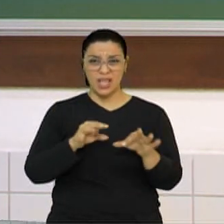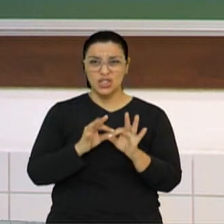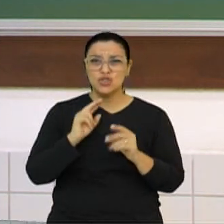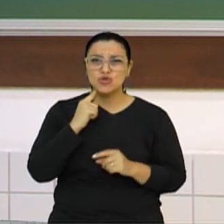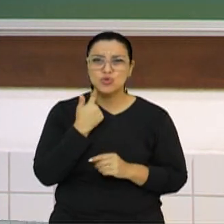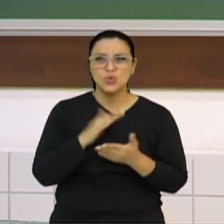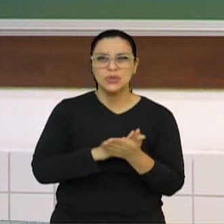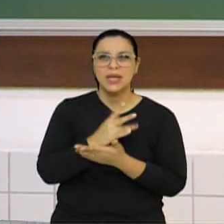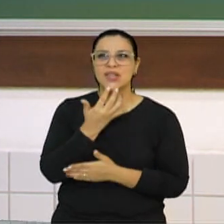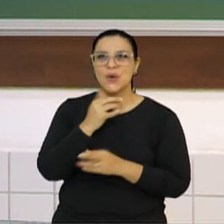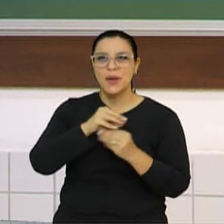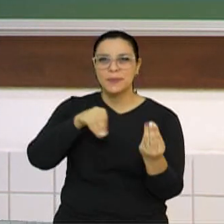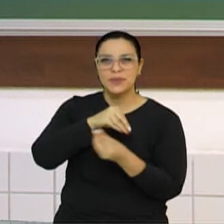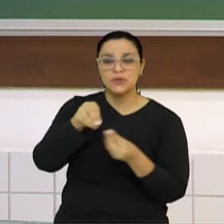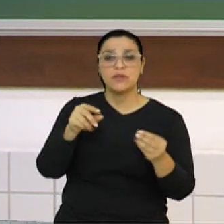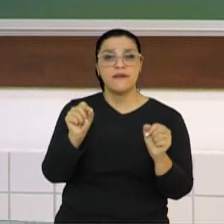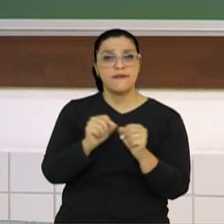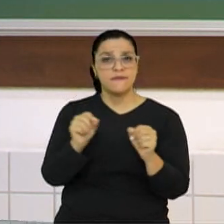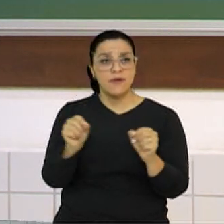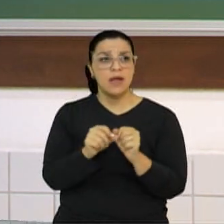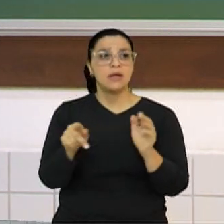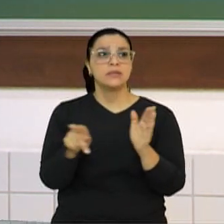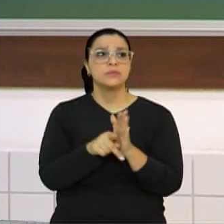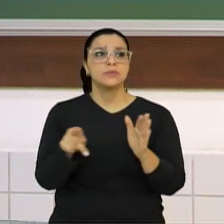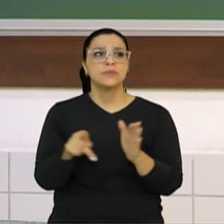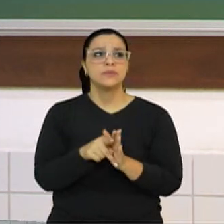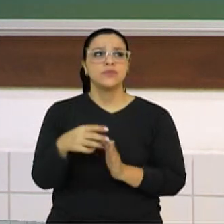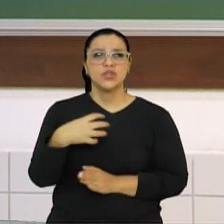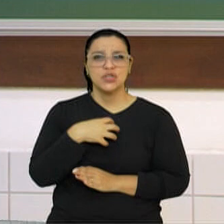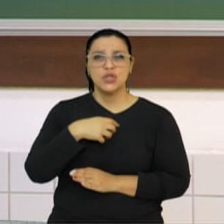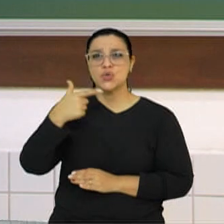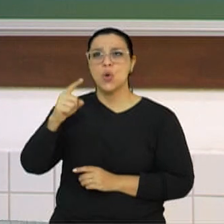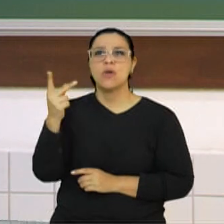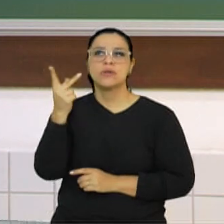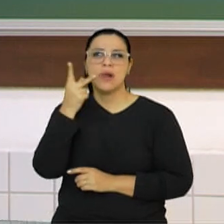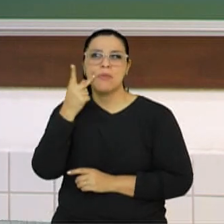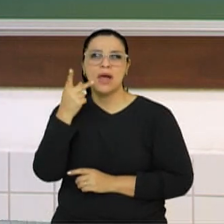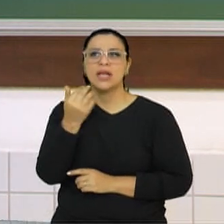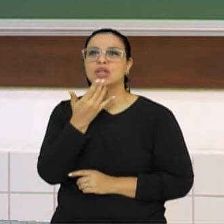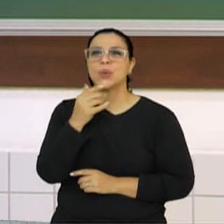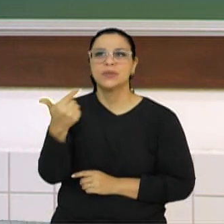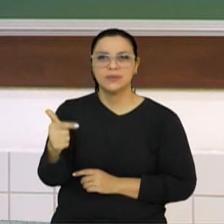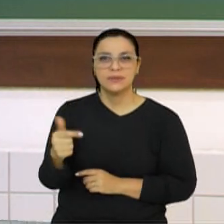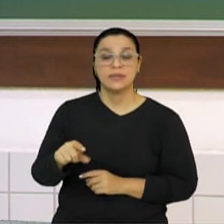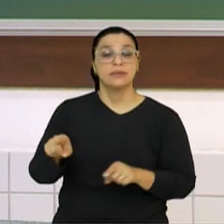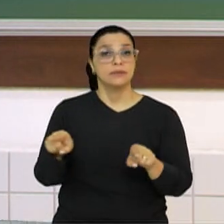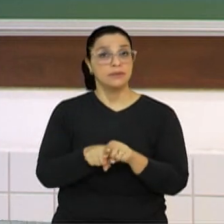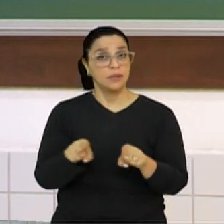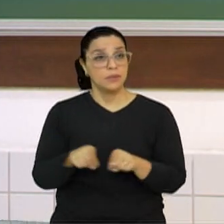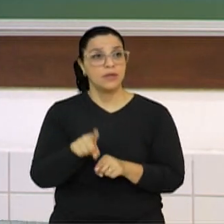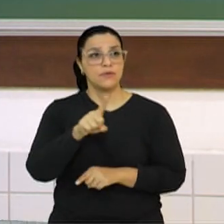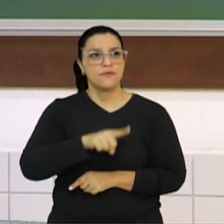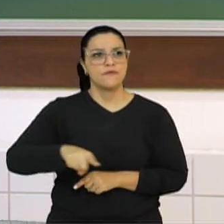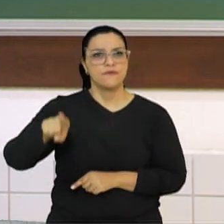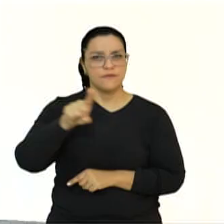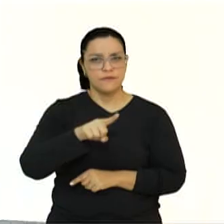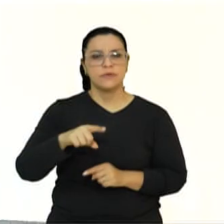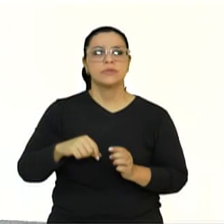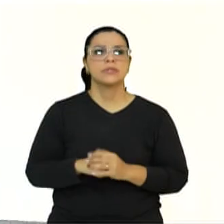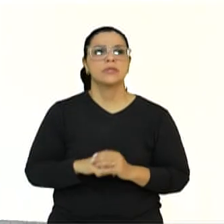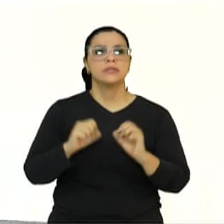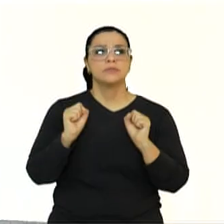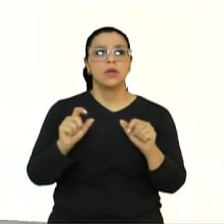borre isso, você faz com outras balinhas que não tem esse corante. Outra coisa também